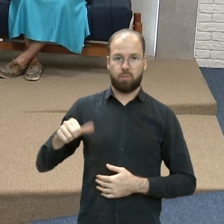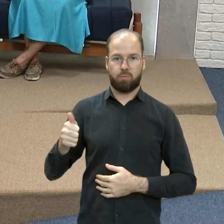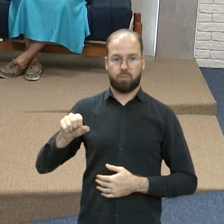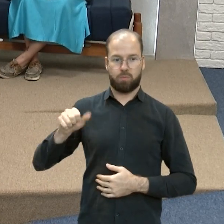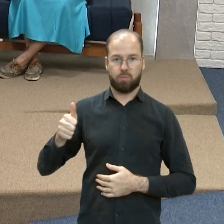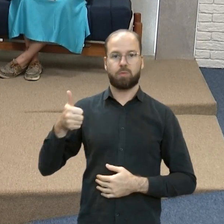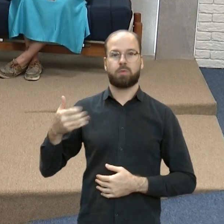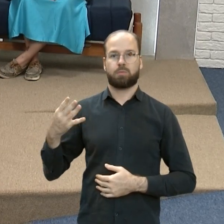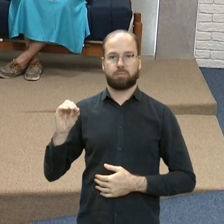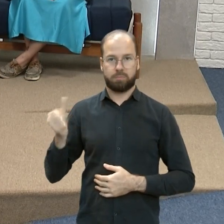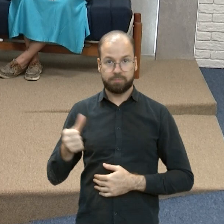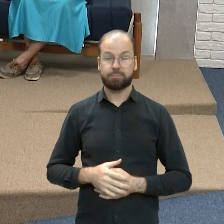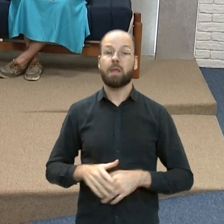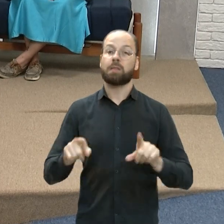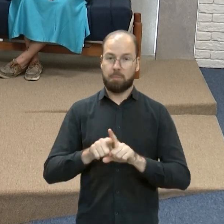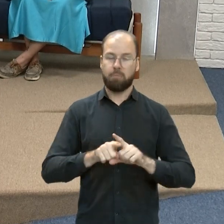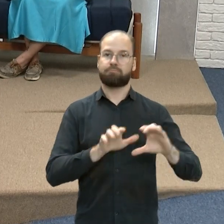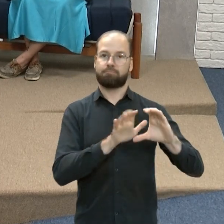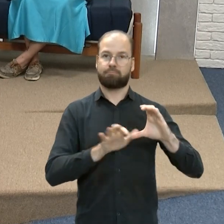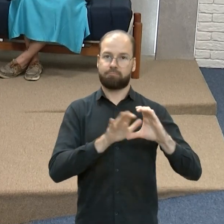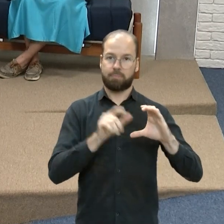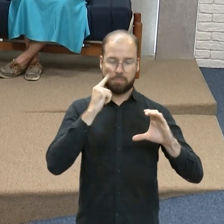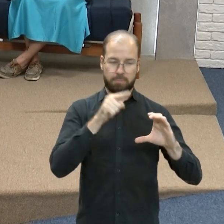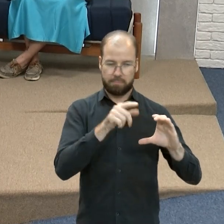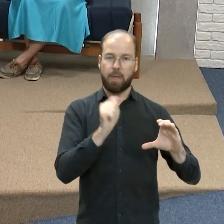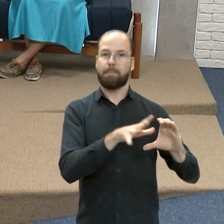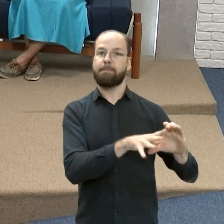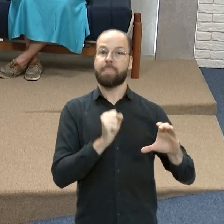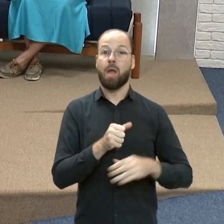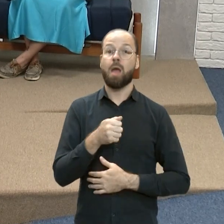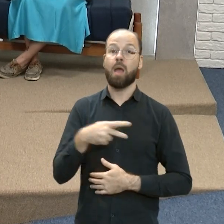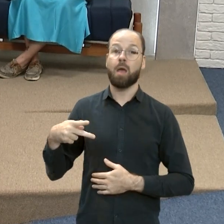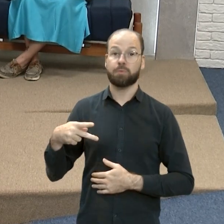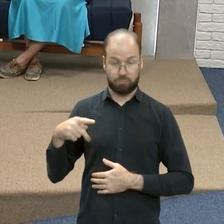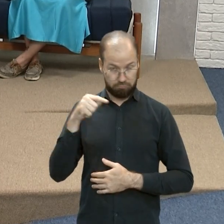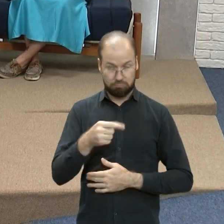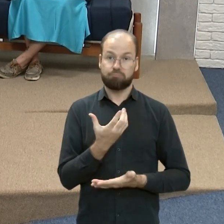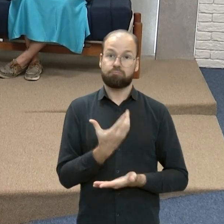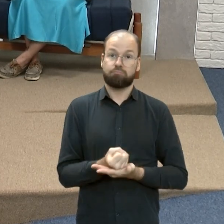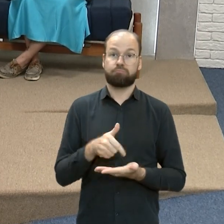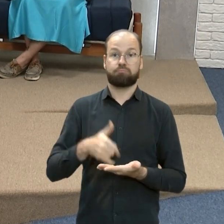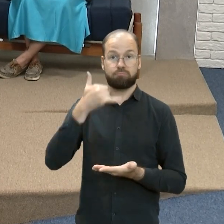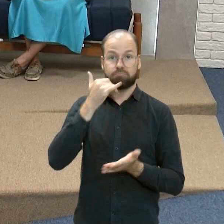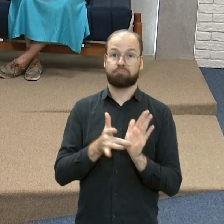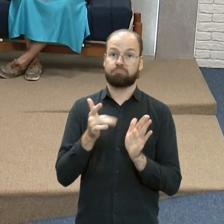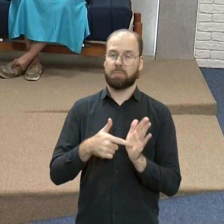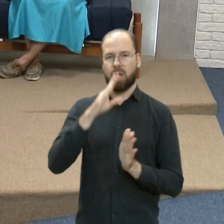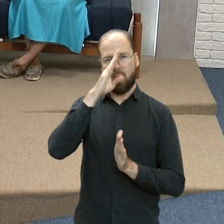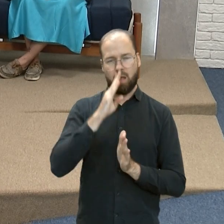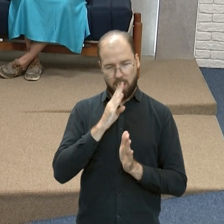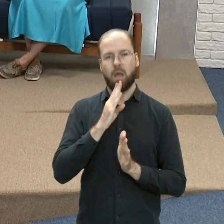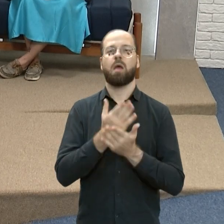629-9181-1406. Além disso, dá para baixar o nosso aplicativo. Aponta o celular para o código aqui na tela, baixa o aplicativo gratuitamente